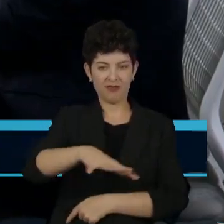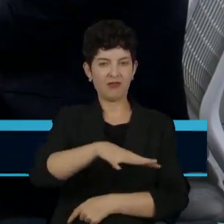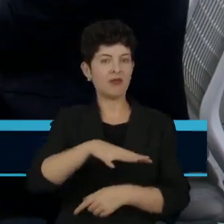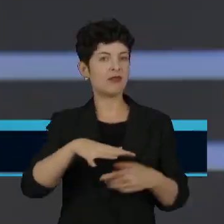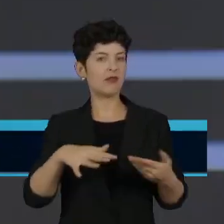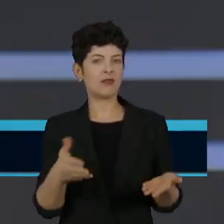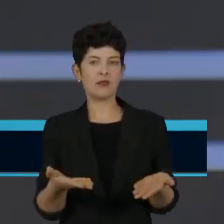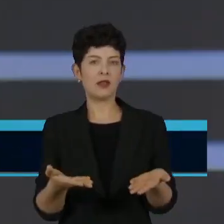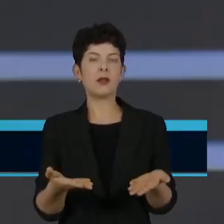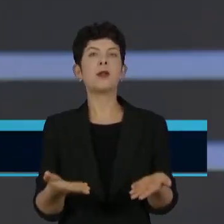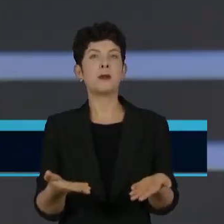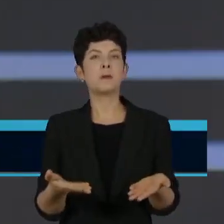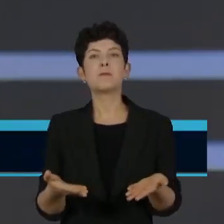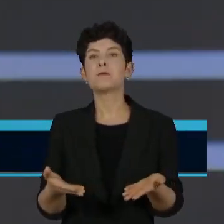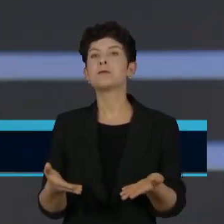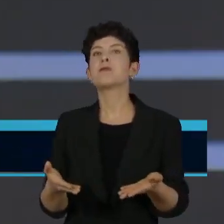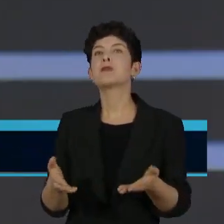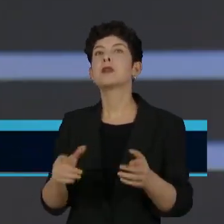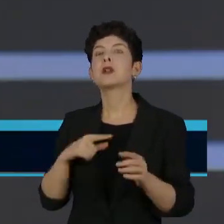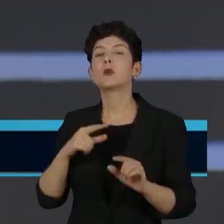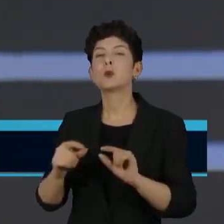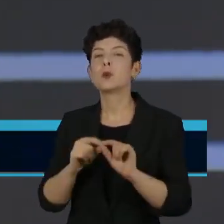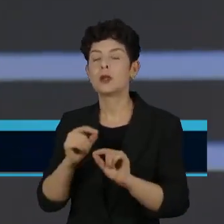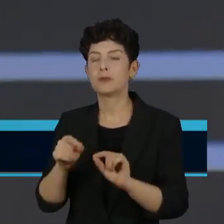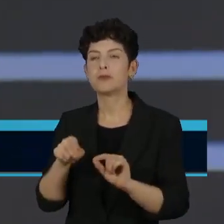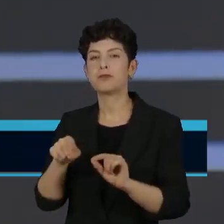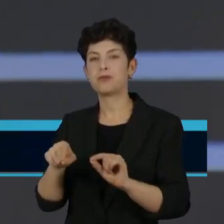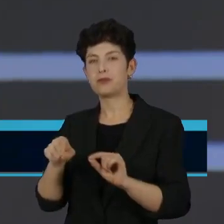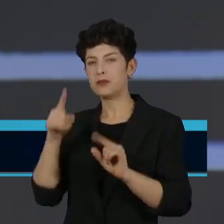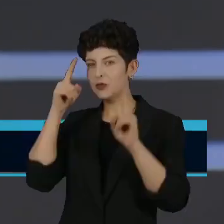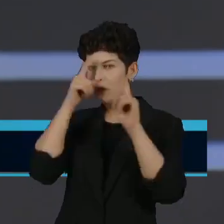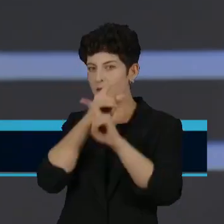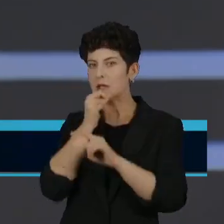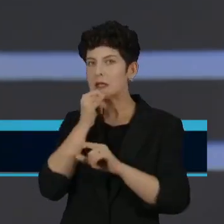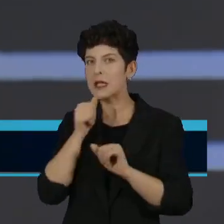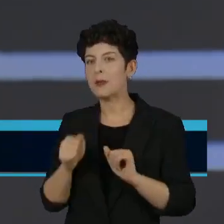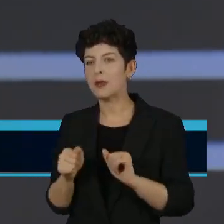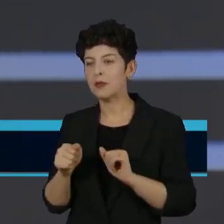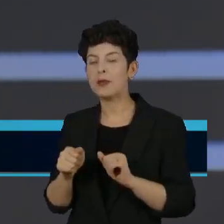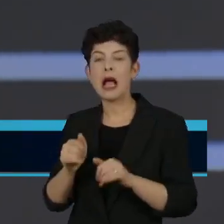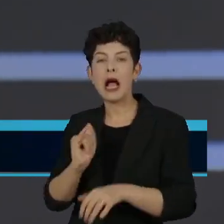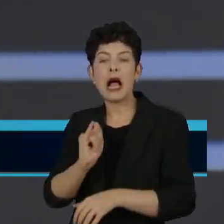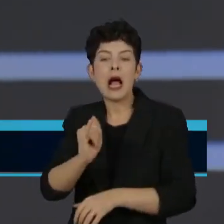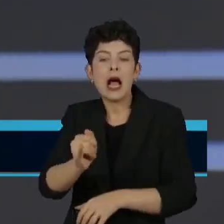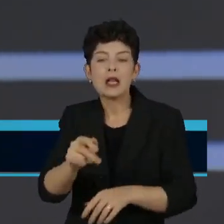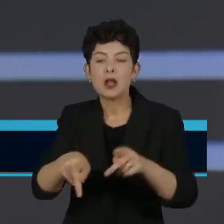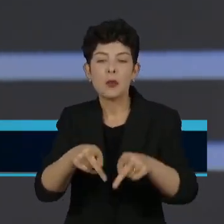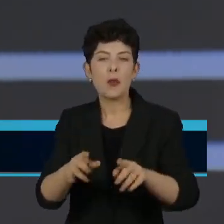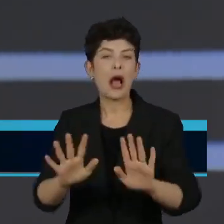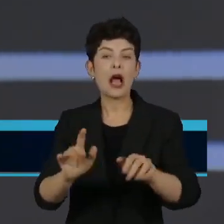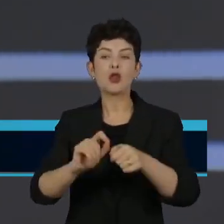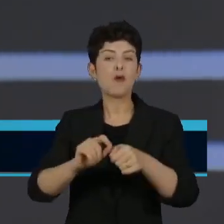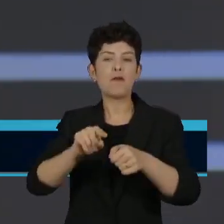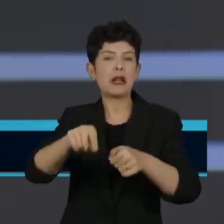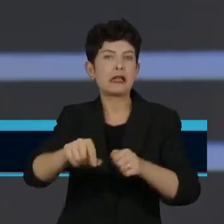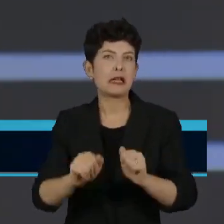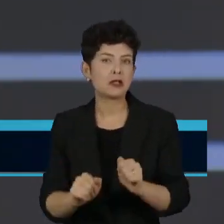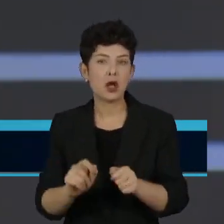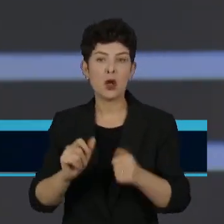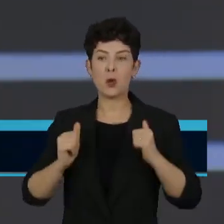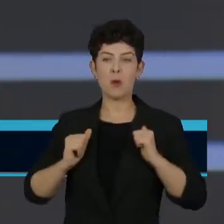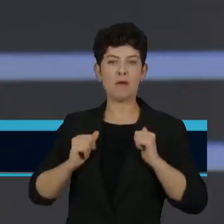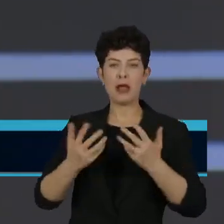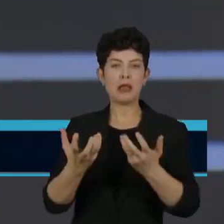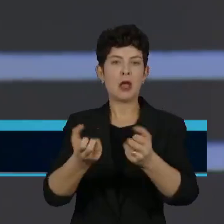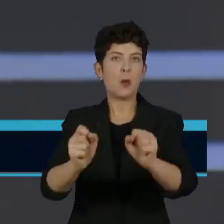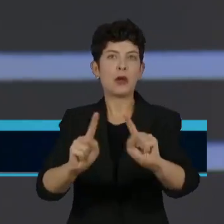vulnerável, tem uma questão econômica que a envolve. Porque é muito difícil também você dizer para aquela população: não faça isso, não faça nada, não